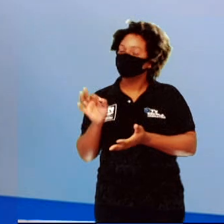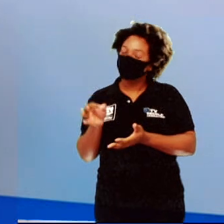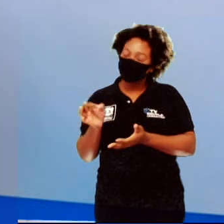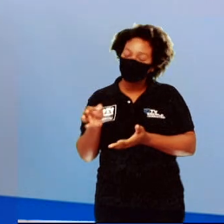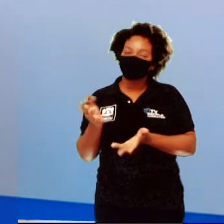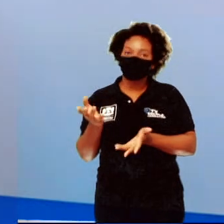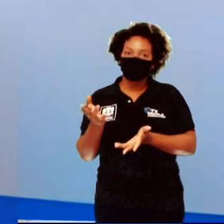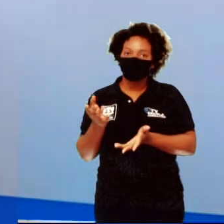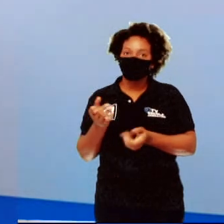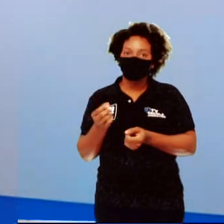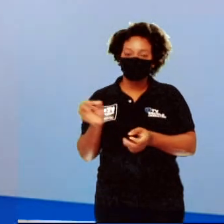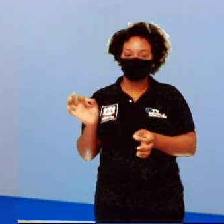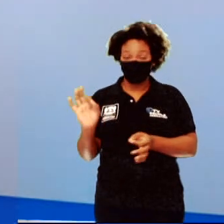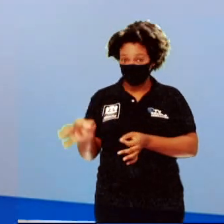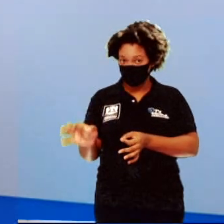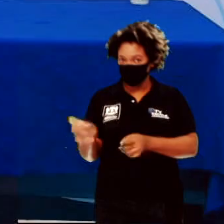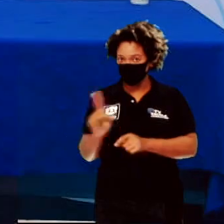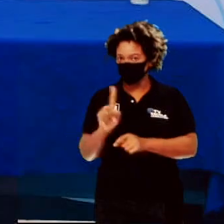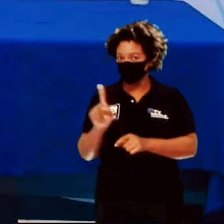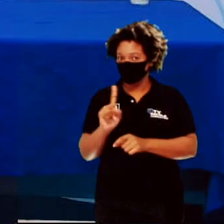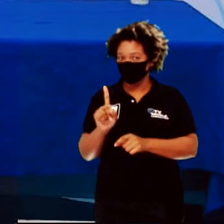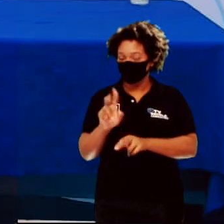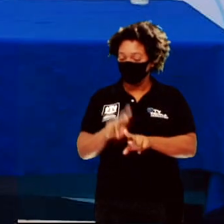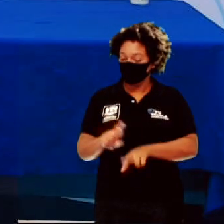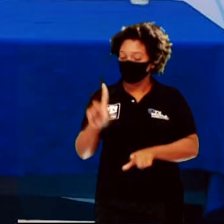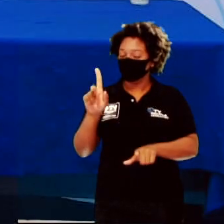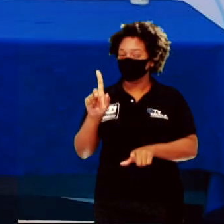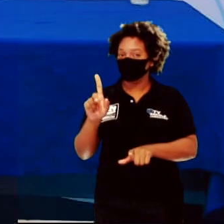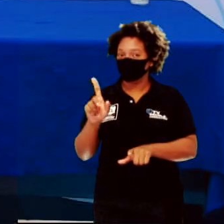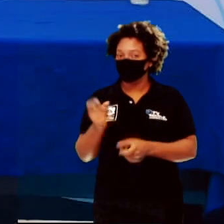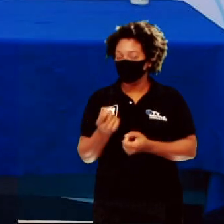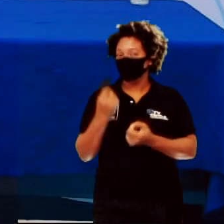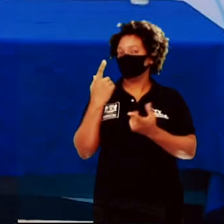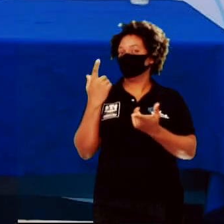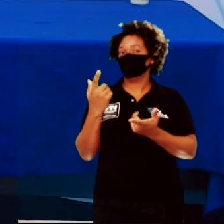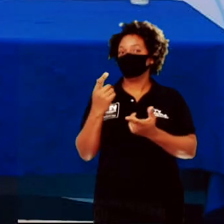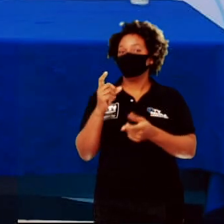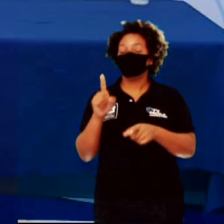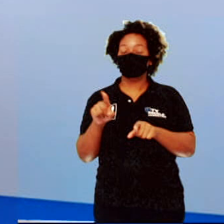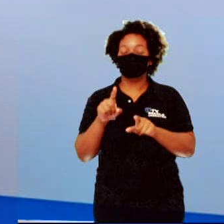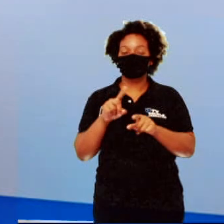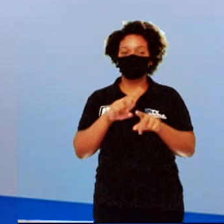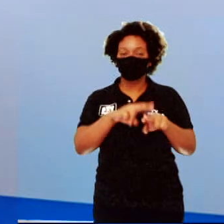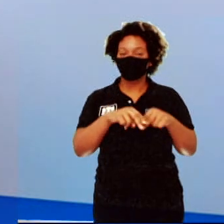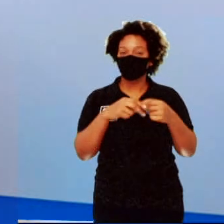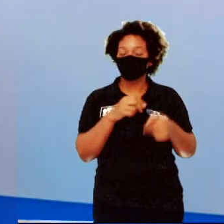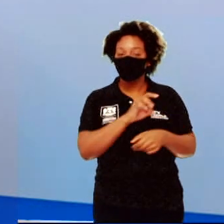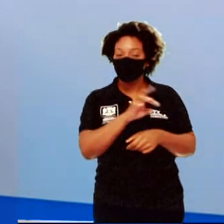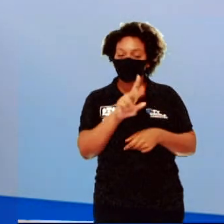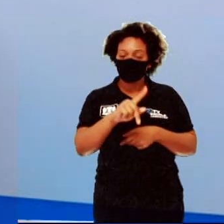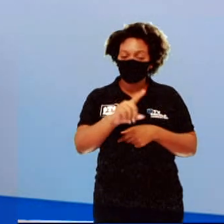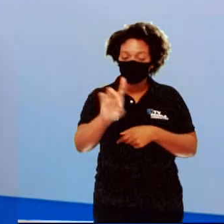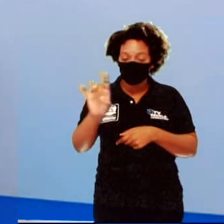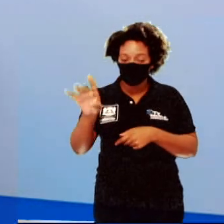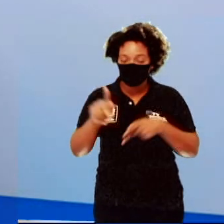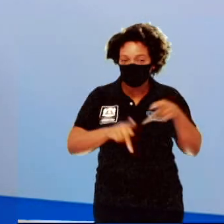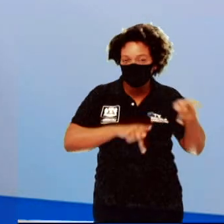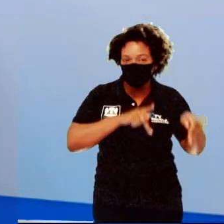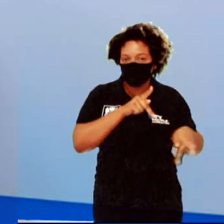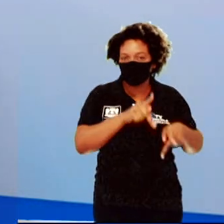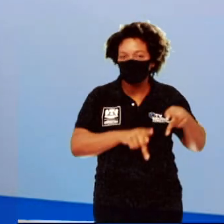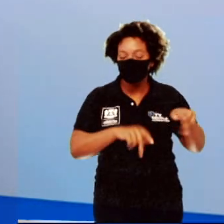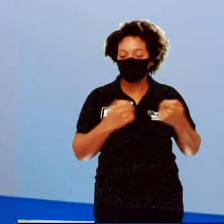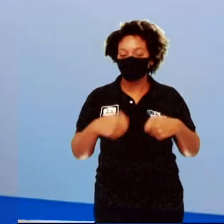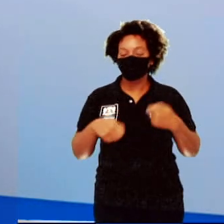Realmente isso não vai dar muito certo. Por isso, cada civilização sentiu a necessidade de padronizar